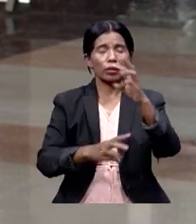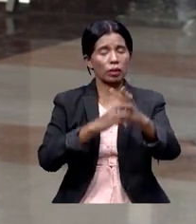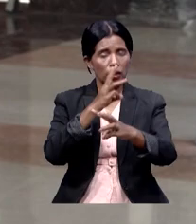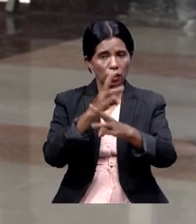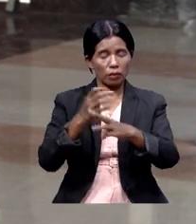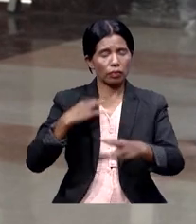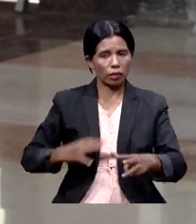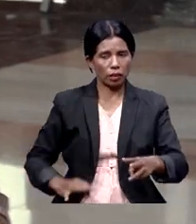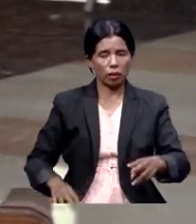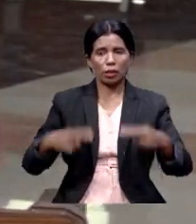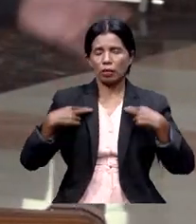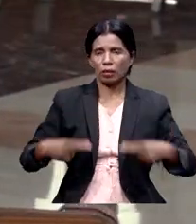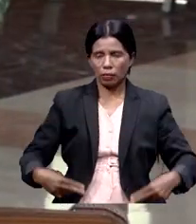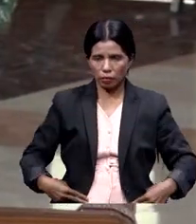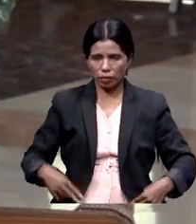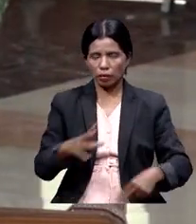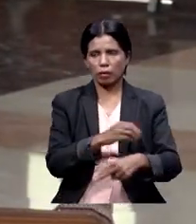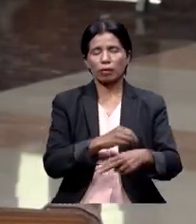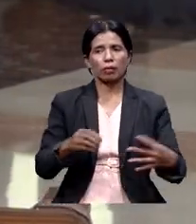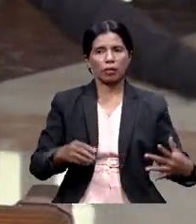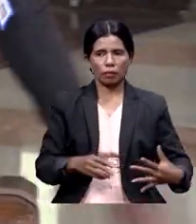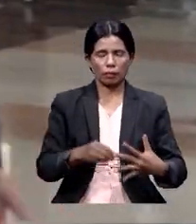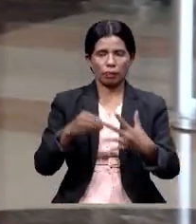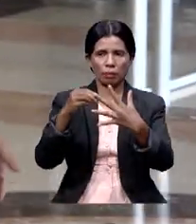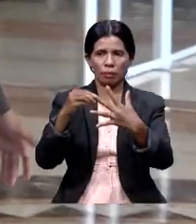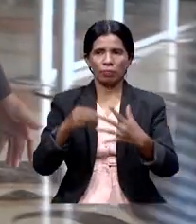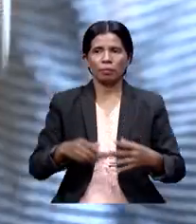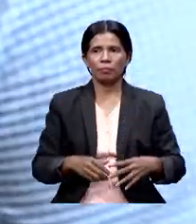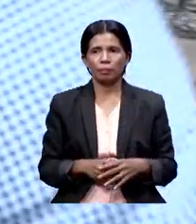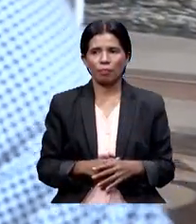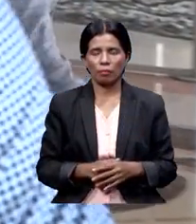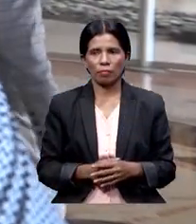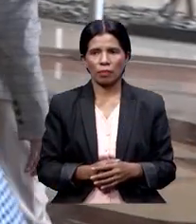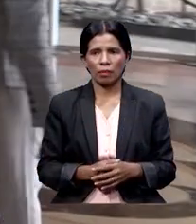existência comum, no único. Jônico Vicente, Adair Ximenes, GMN.